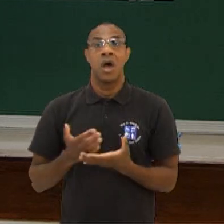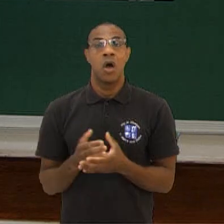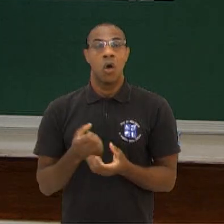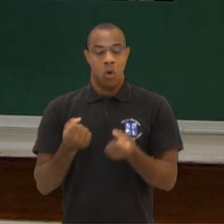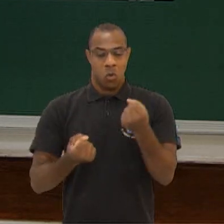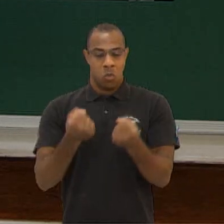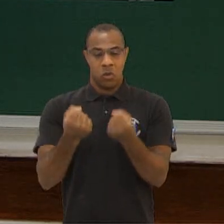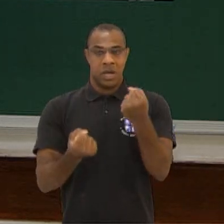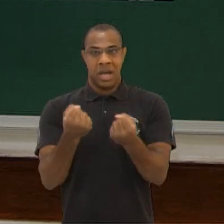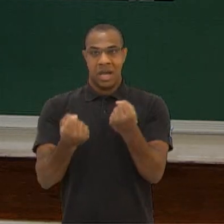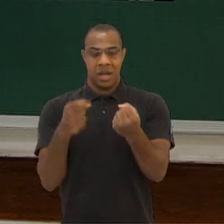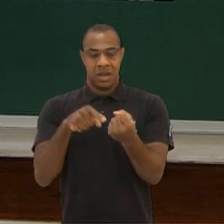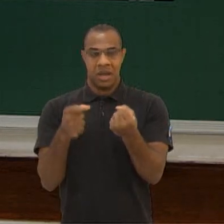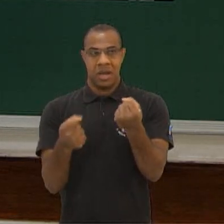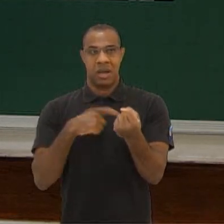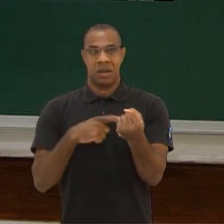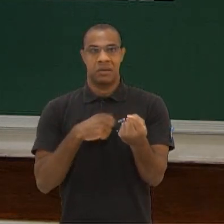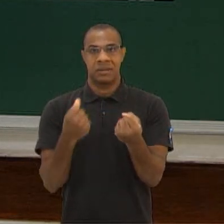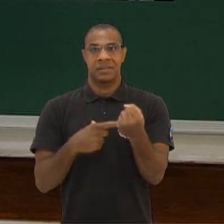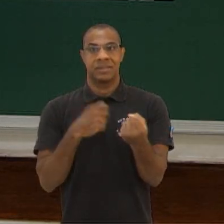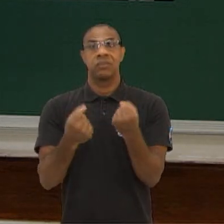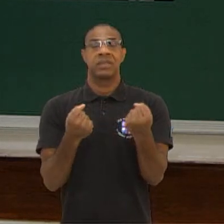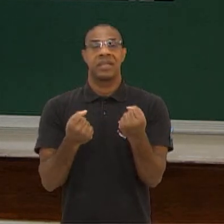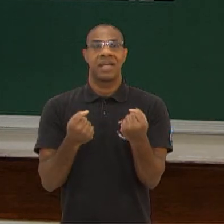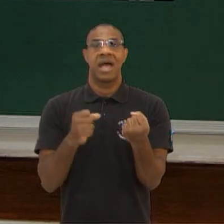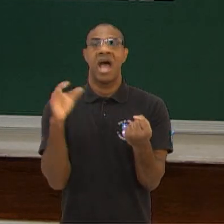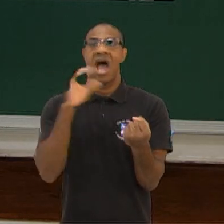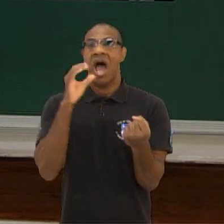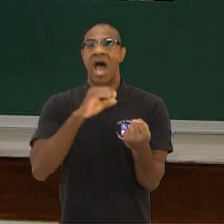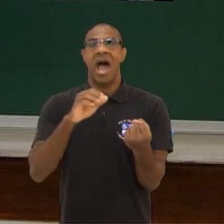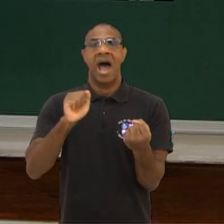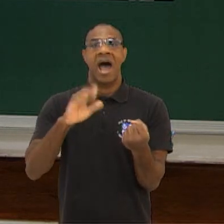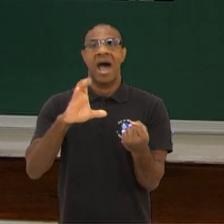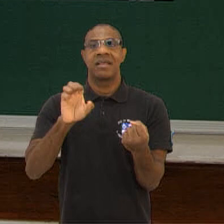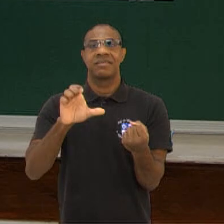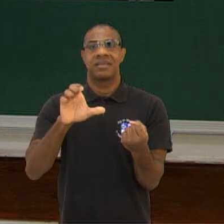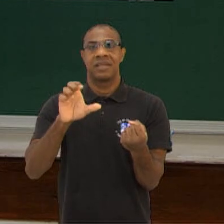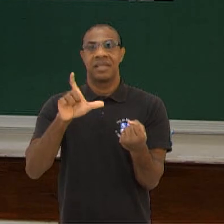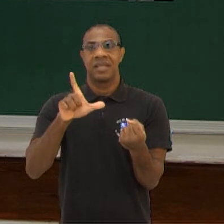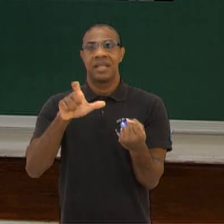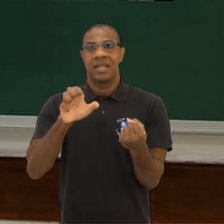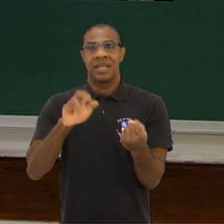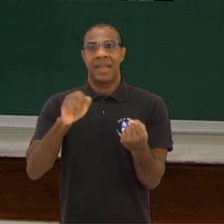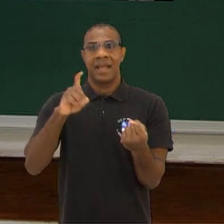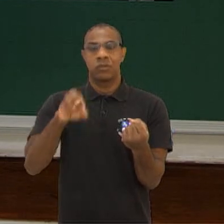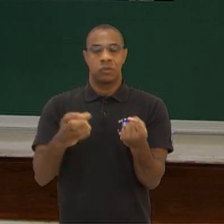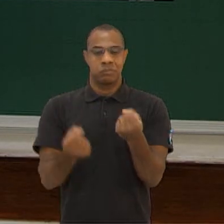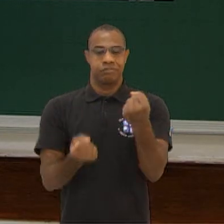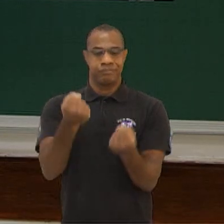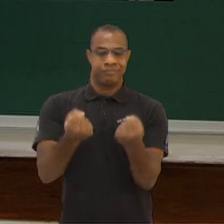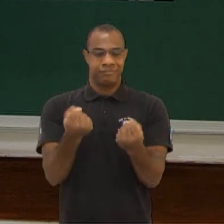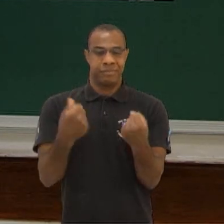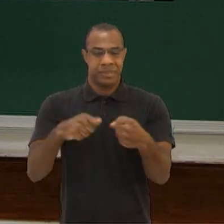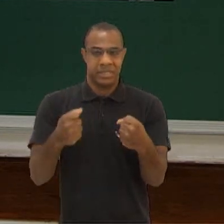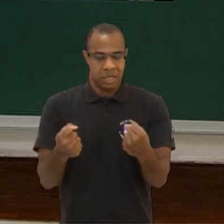é o volante, né? Porque para você fazer uma curva, você precisa de uma força, muda a direção da velocidade. Você tem